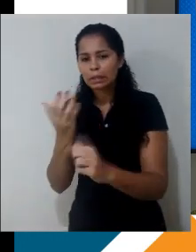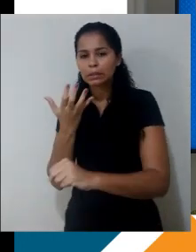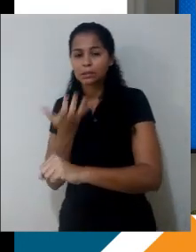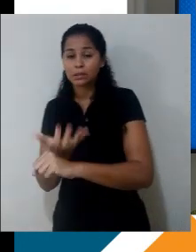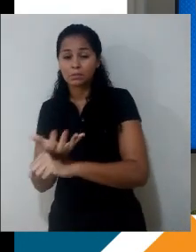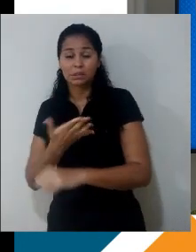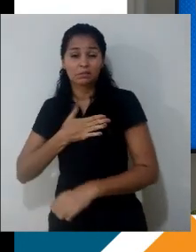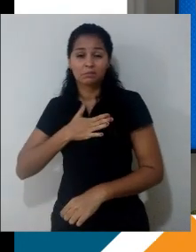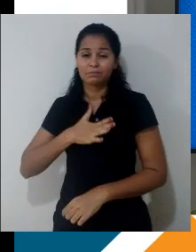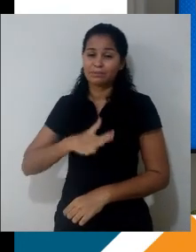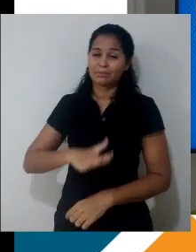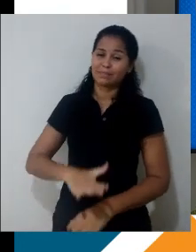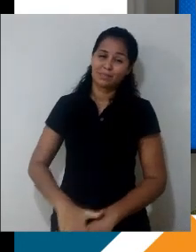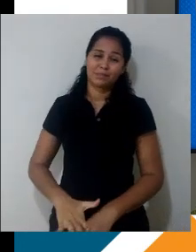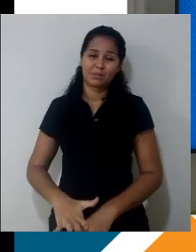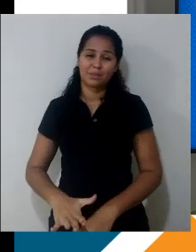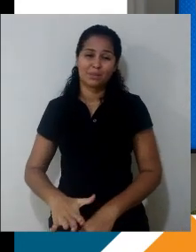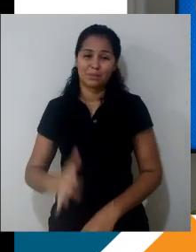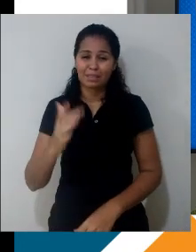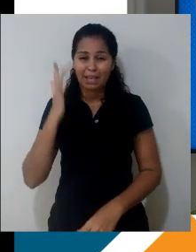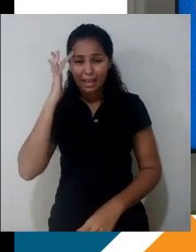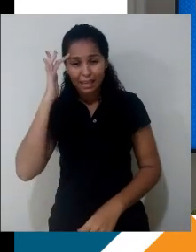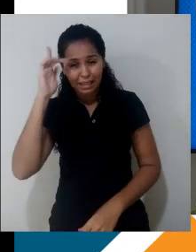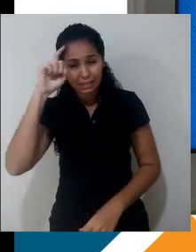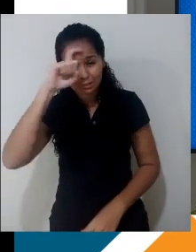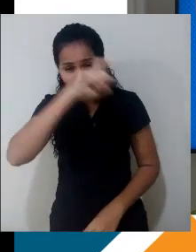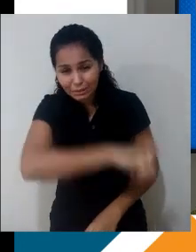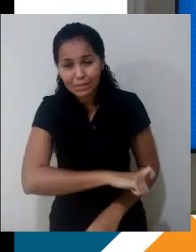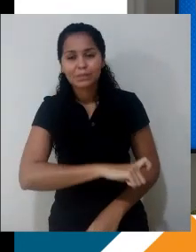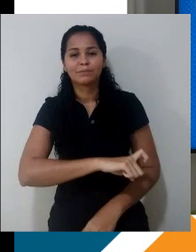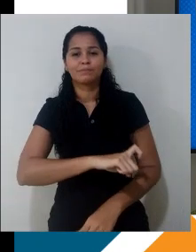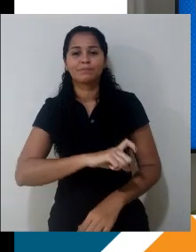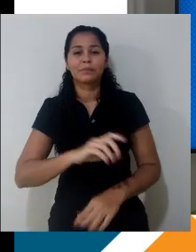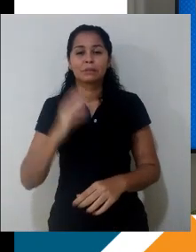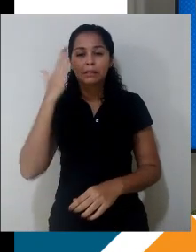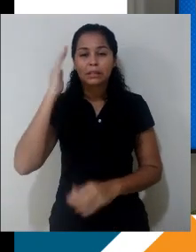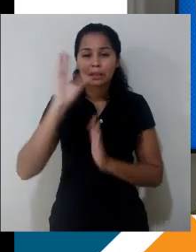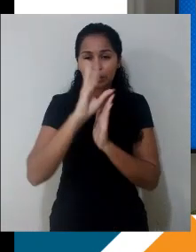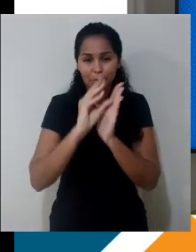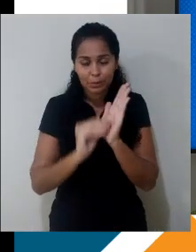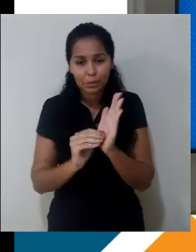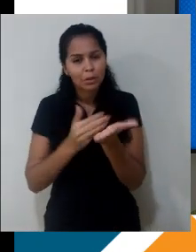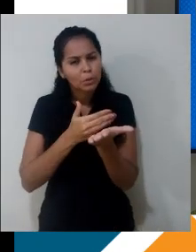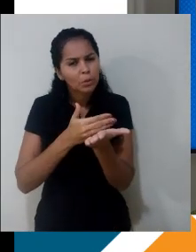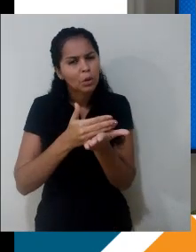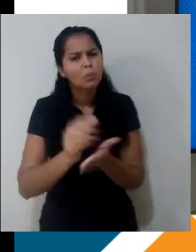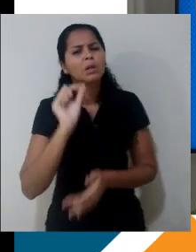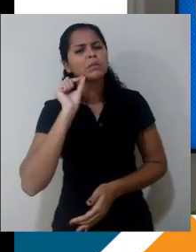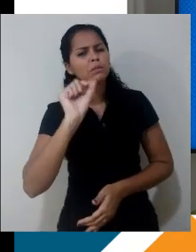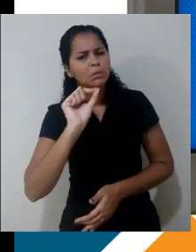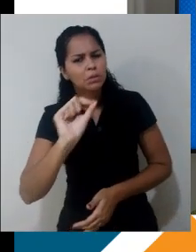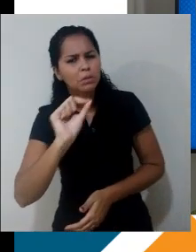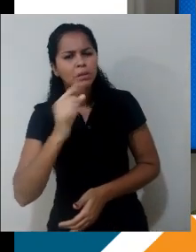tanto entusiasmo, tanta facilidade assim para pegar o conteúdo. Então comece, por exemplo, usando esse critério